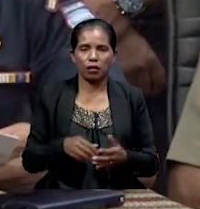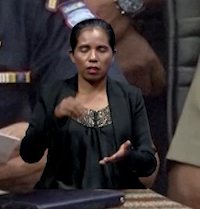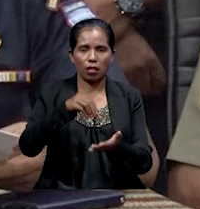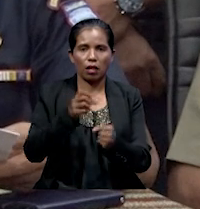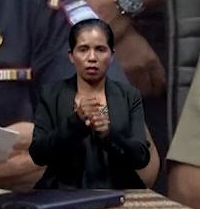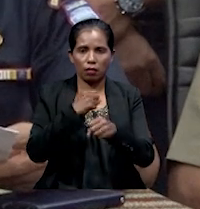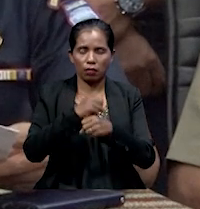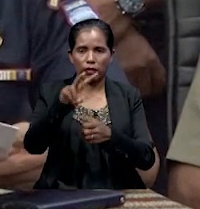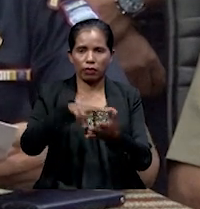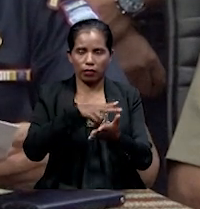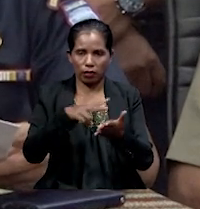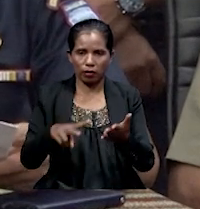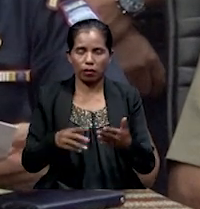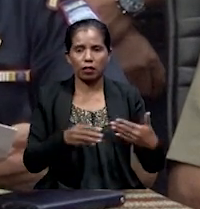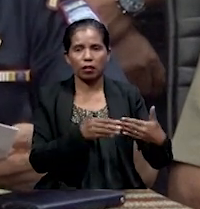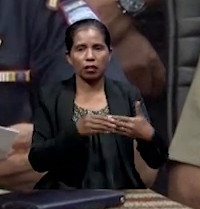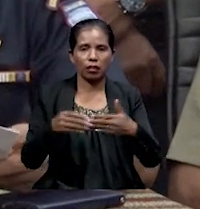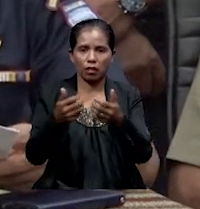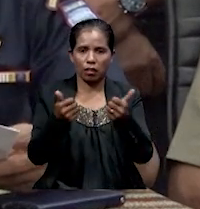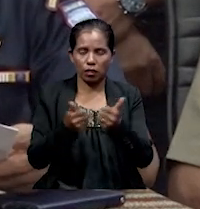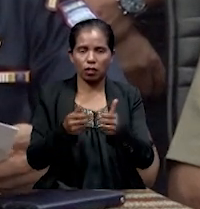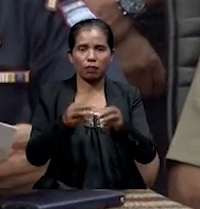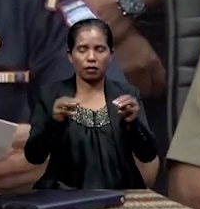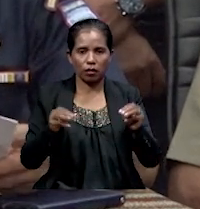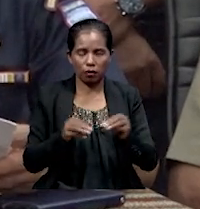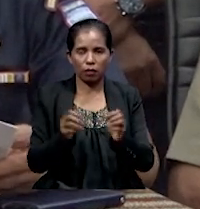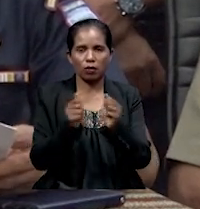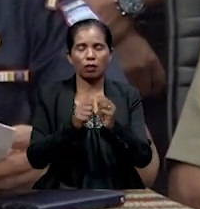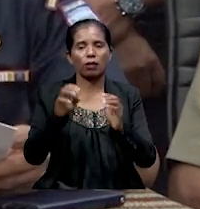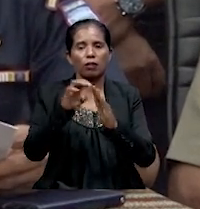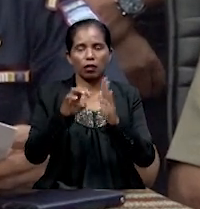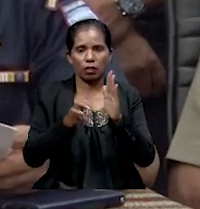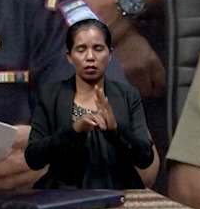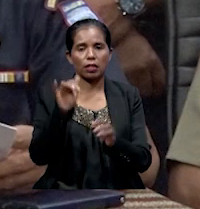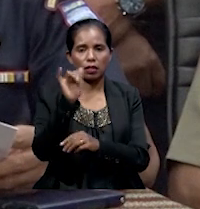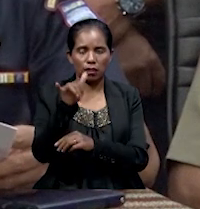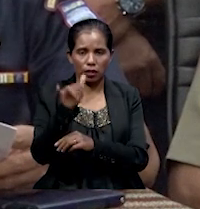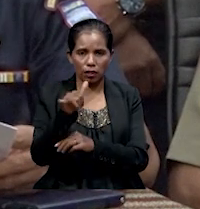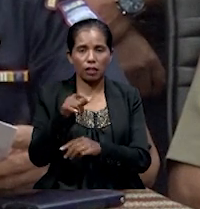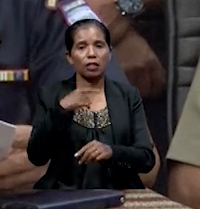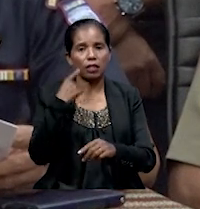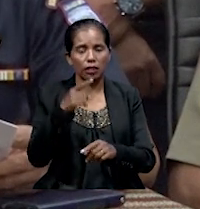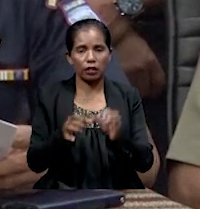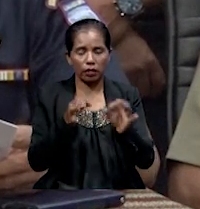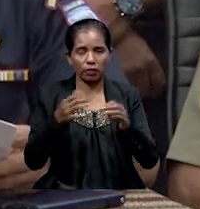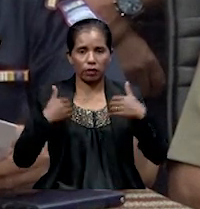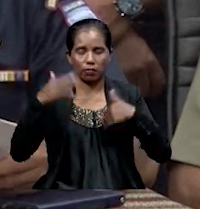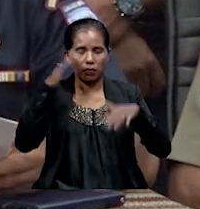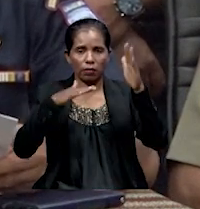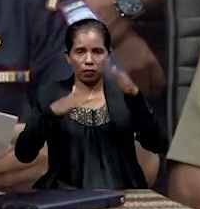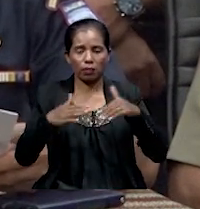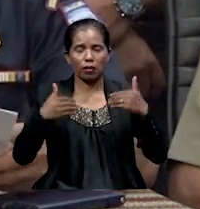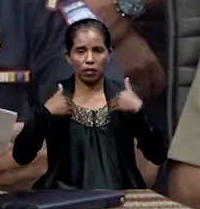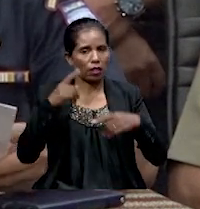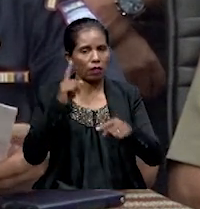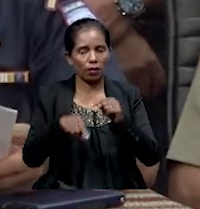violência. Líder artes marciais, nonia estrutura, concorda, quando o problema rumo moço, la lica de